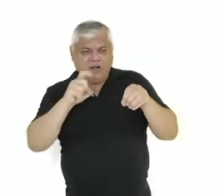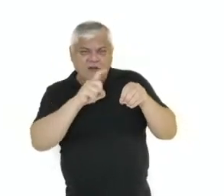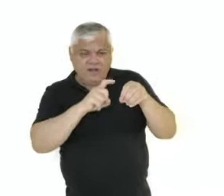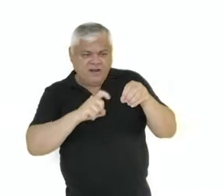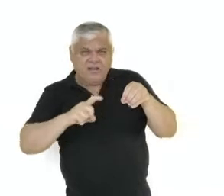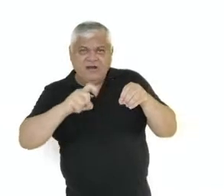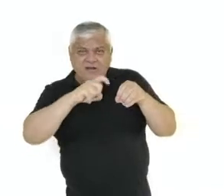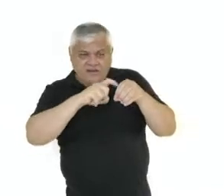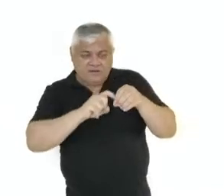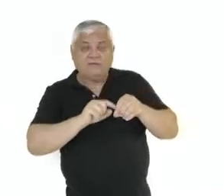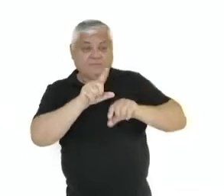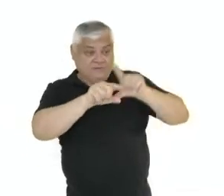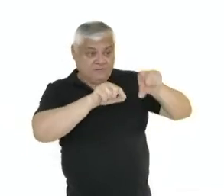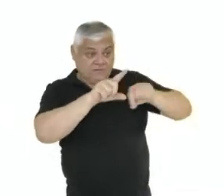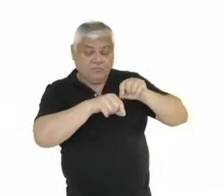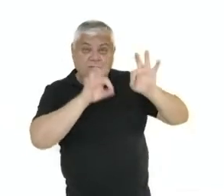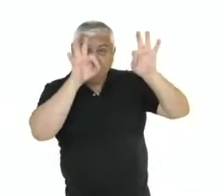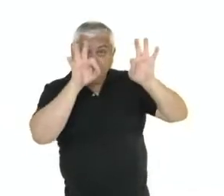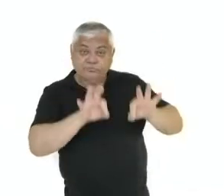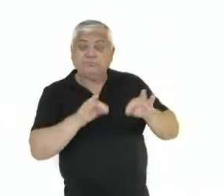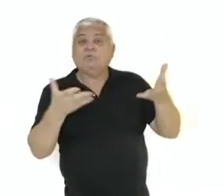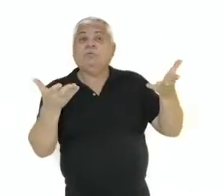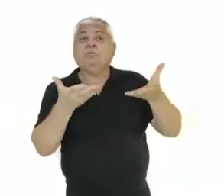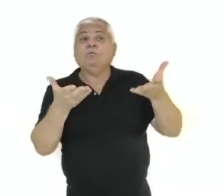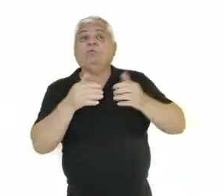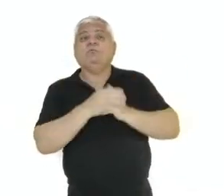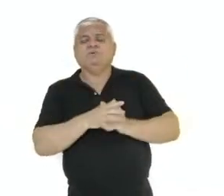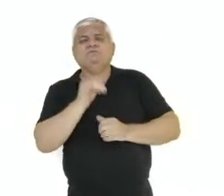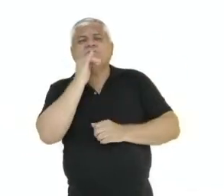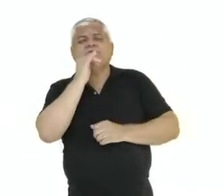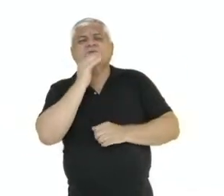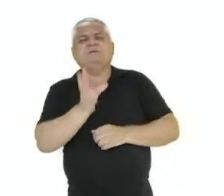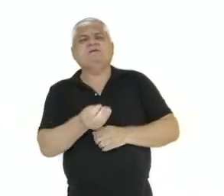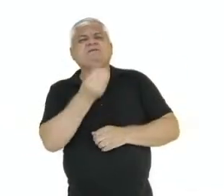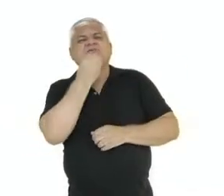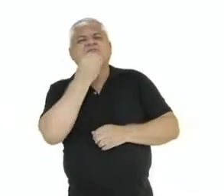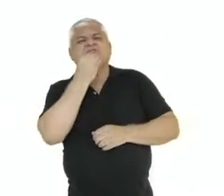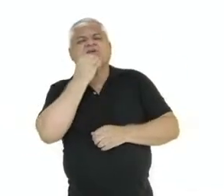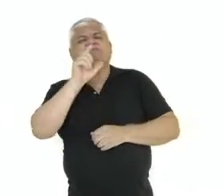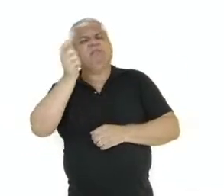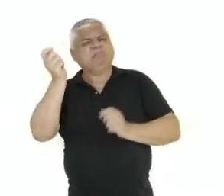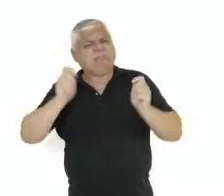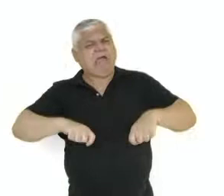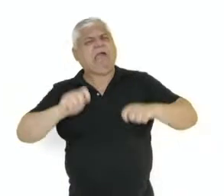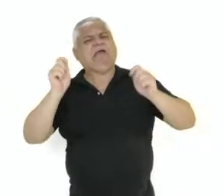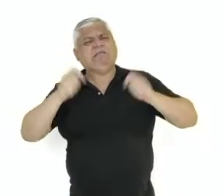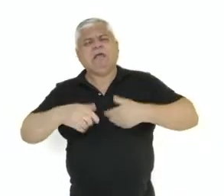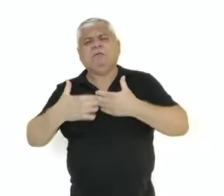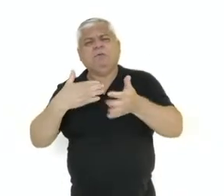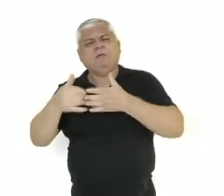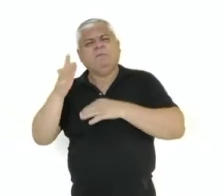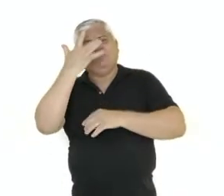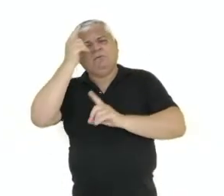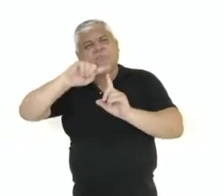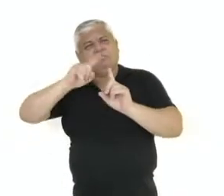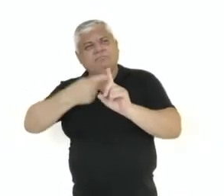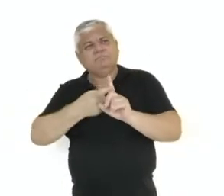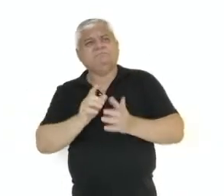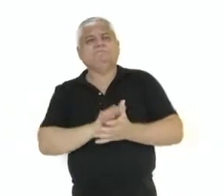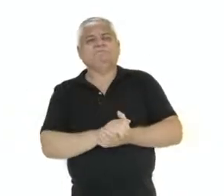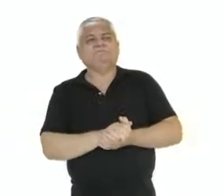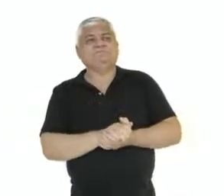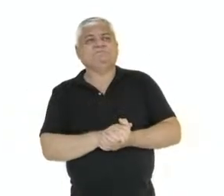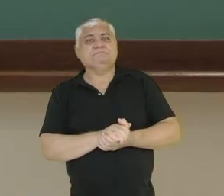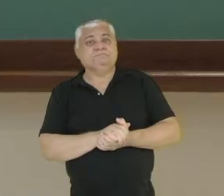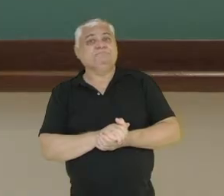da escolha assertiva, hoje as chances de gravidez são muito boas e de baixo risco. Uma